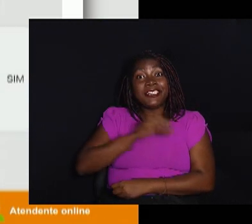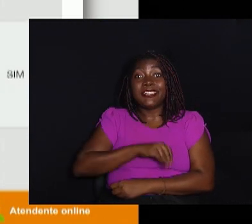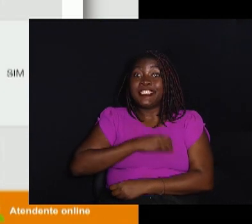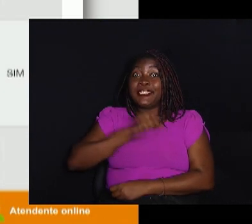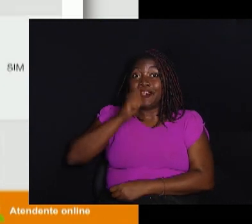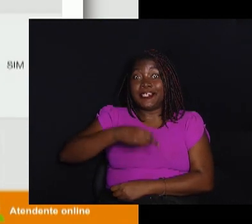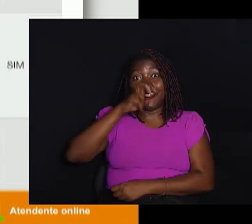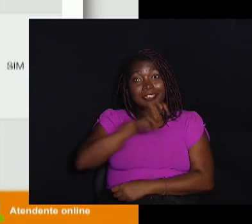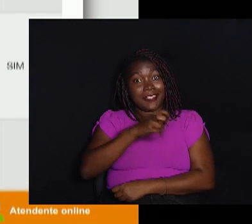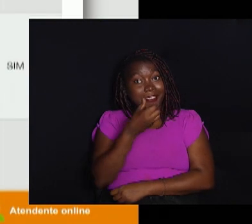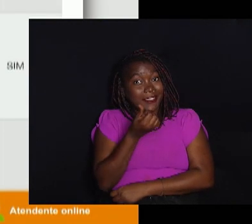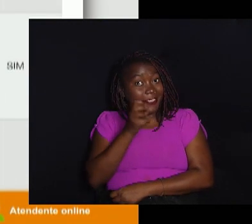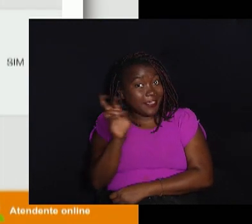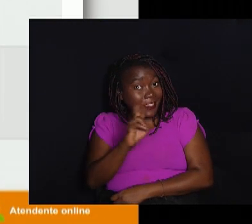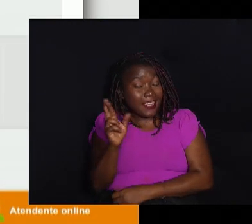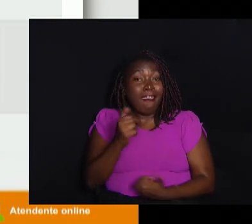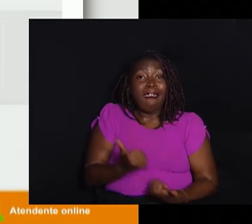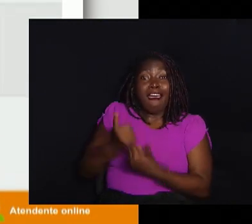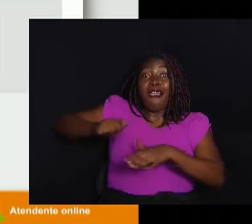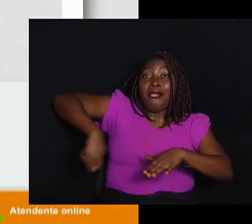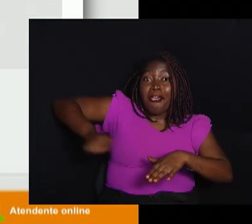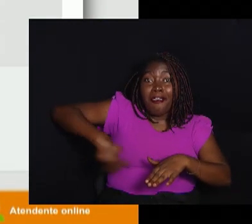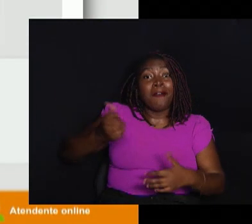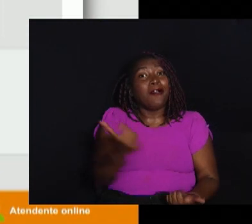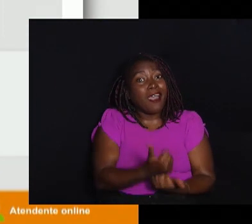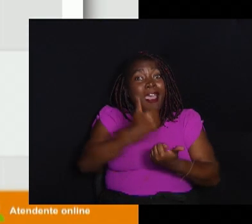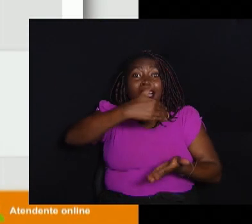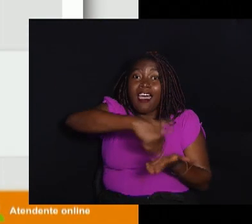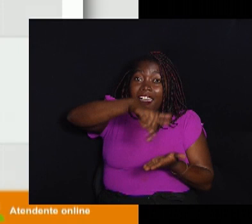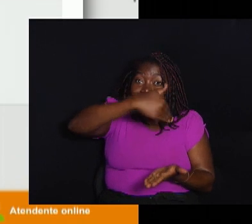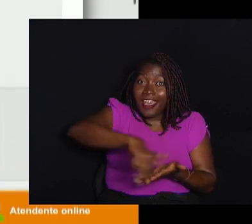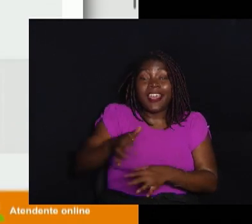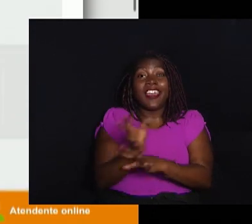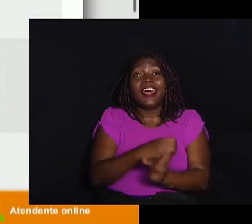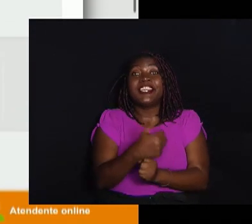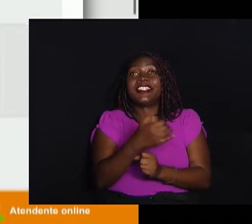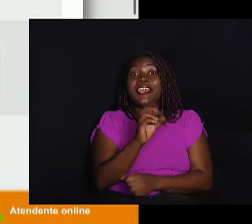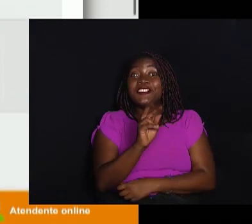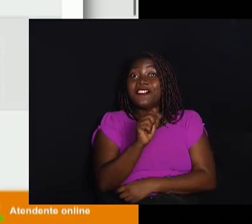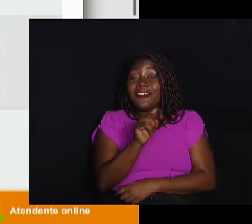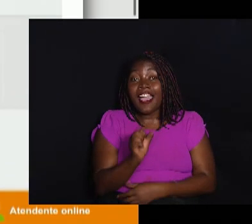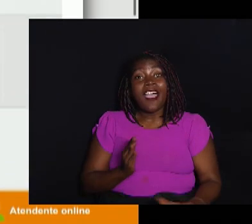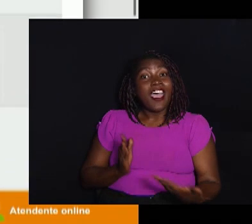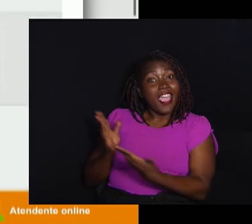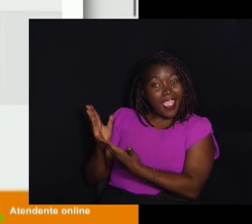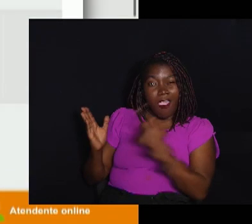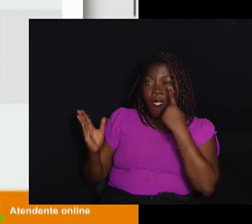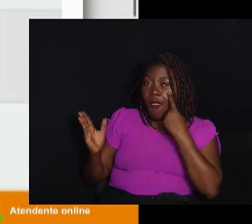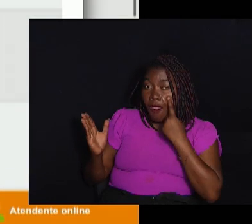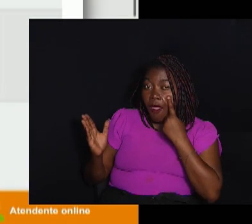1.465. Auxiliar de cozinha, auxiliar de escritório, são 10 vagas. esta vaga aqui, ó, auxiliar